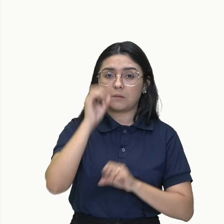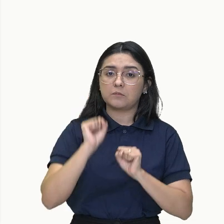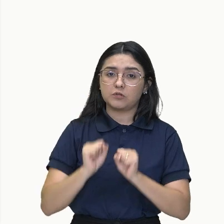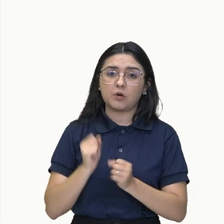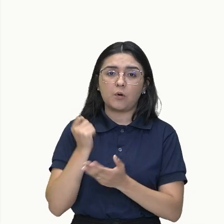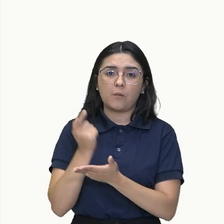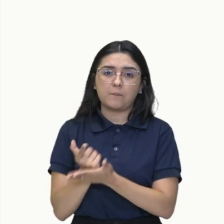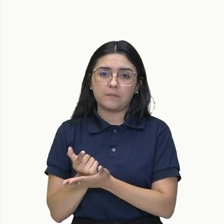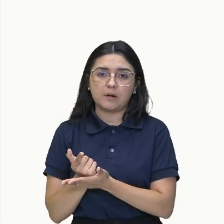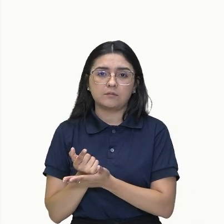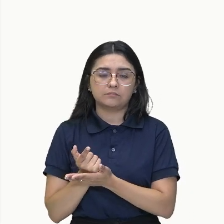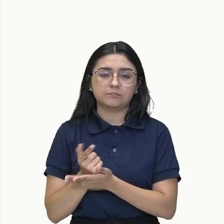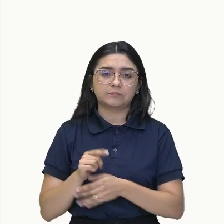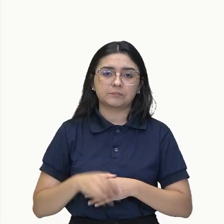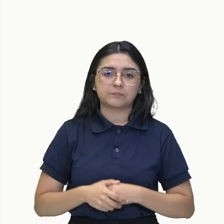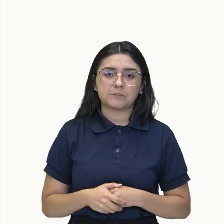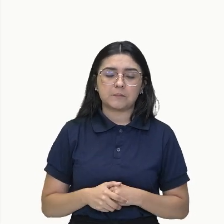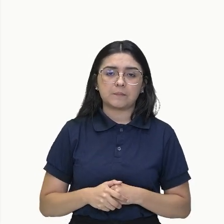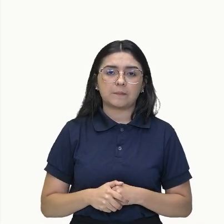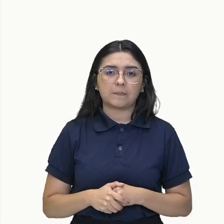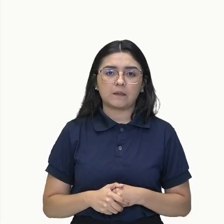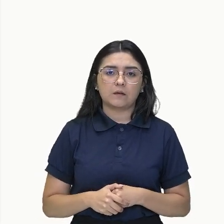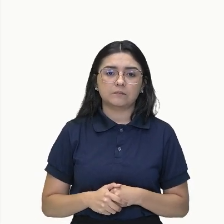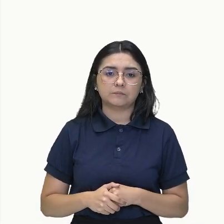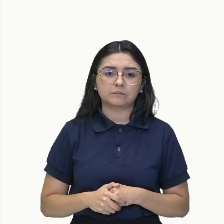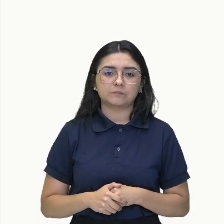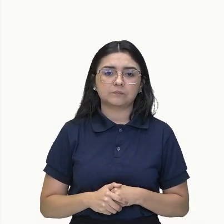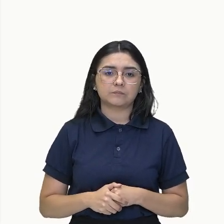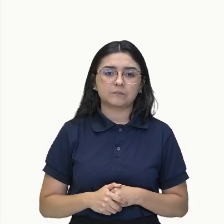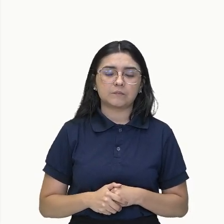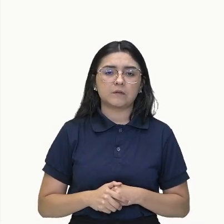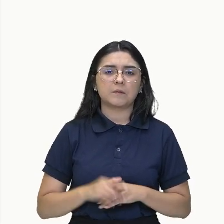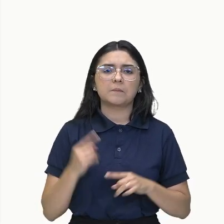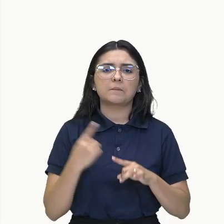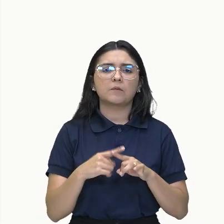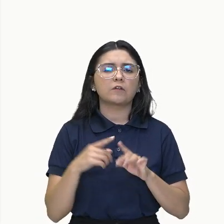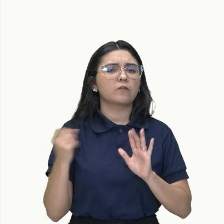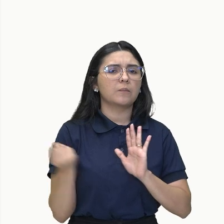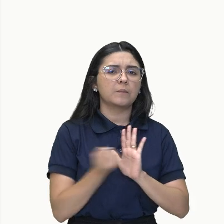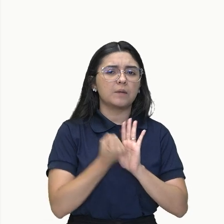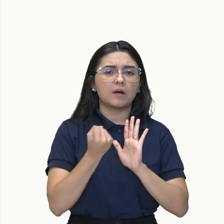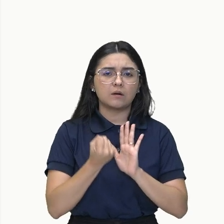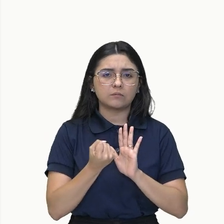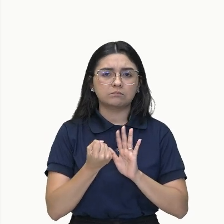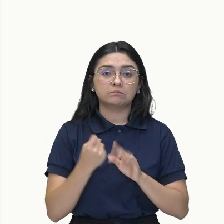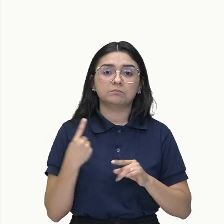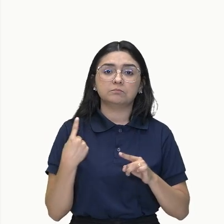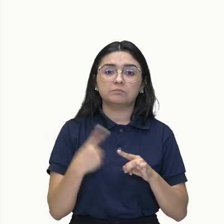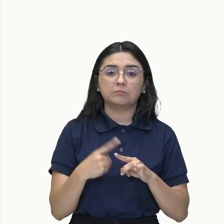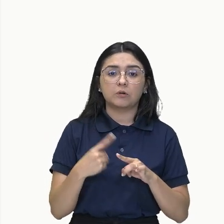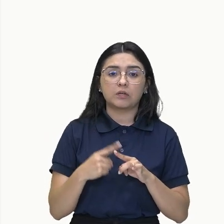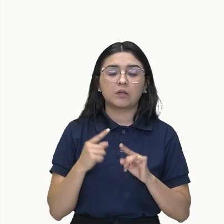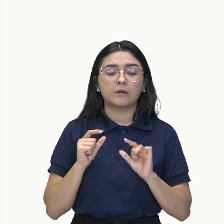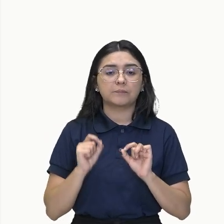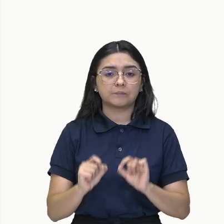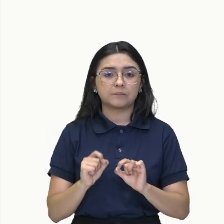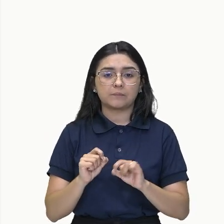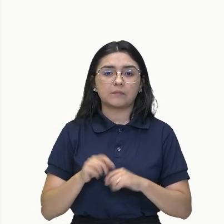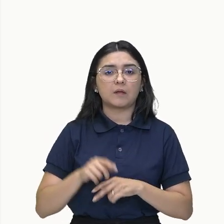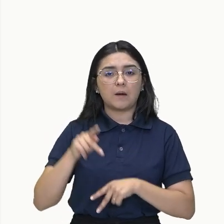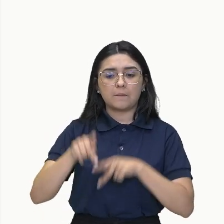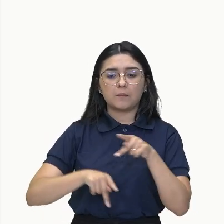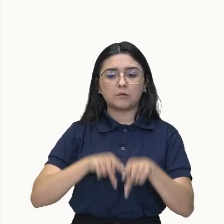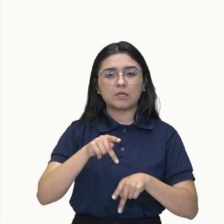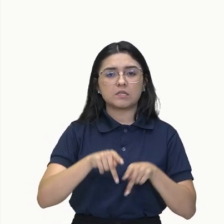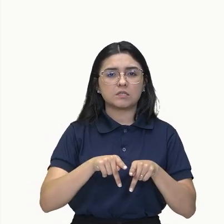terra. E por que isso foi um marco, gente? Basicamente porque fez com que a população mais